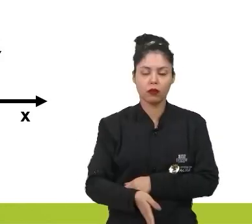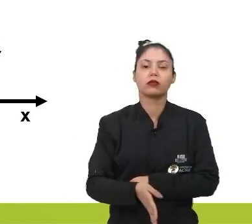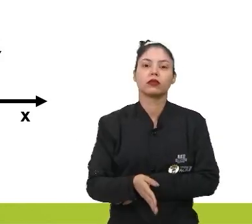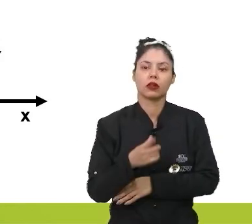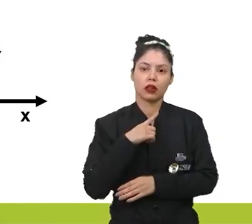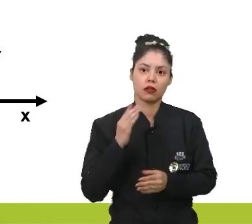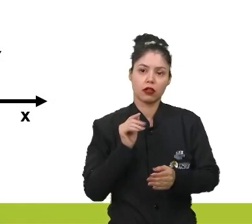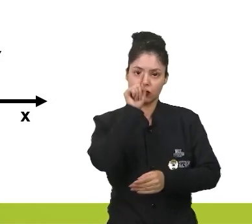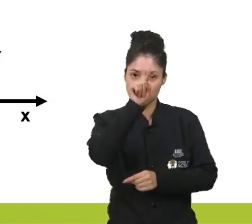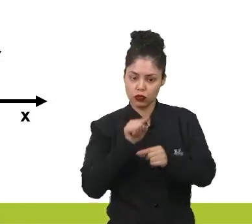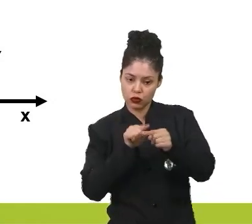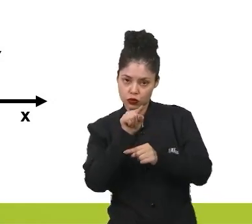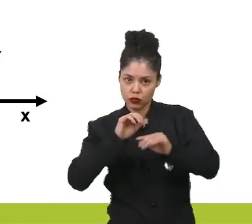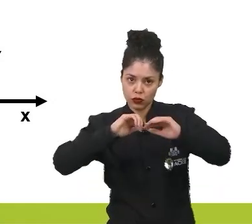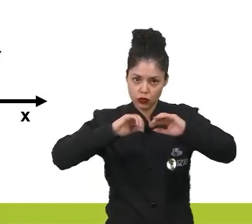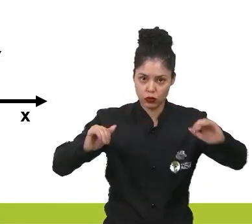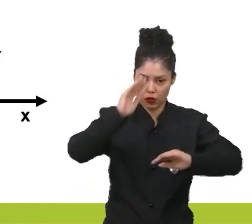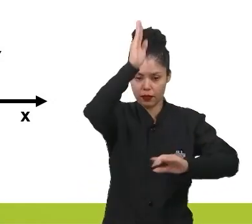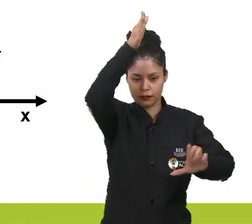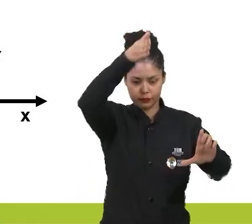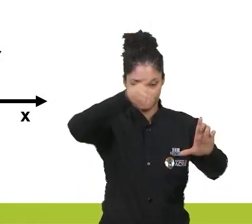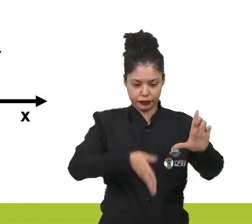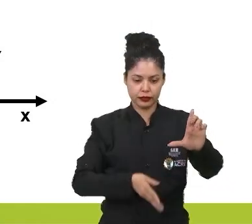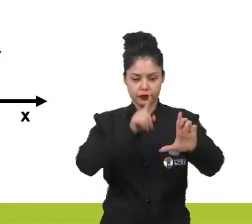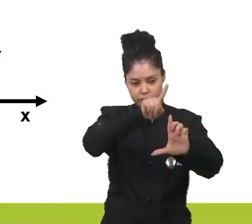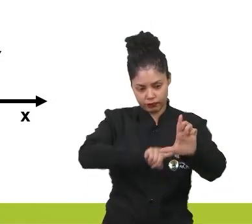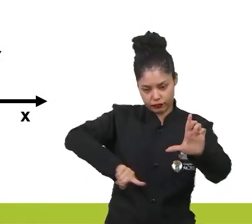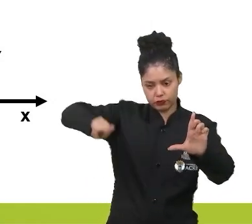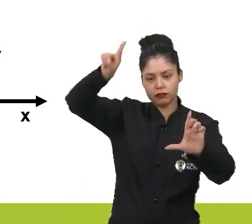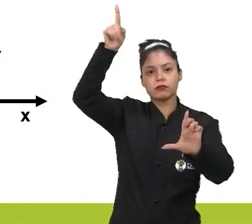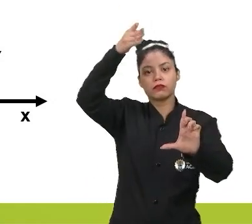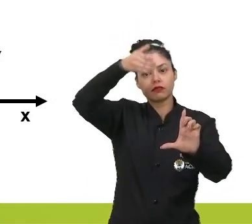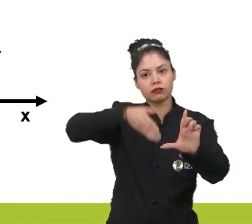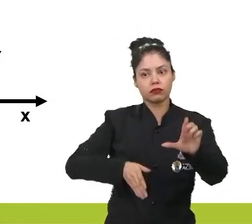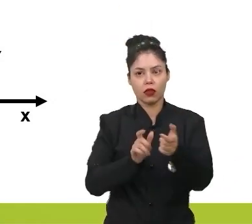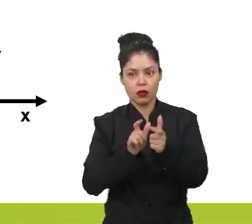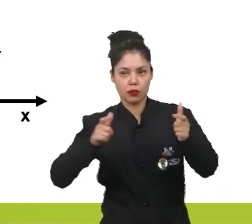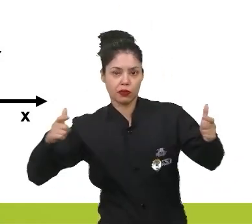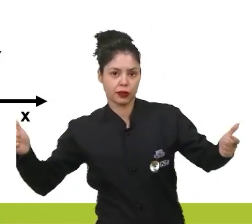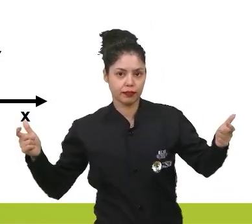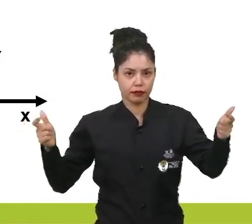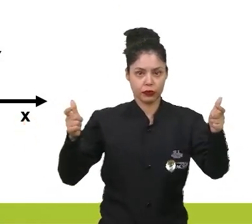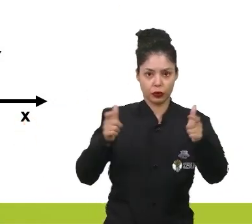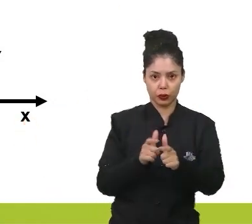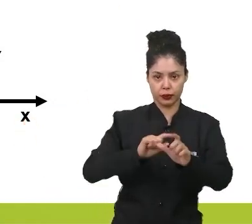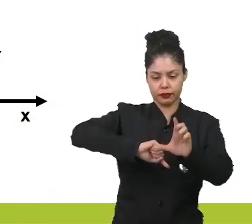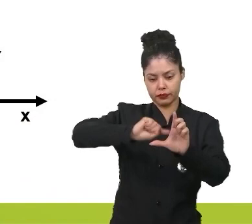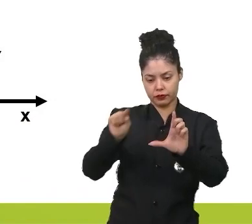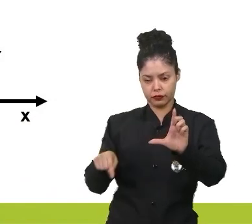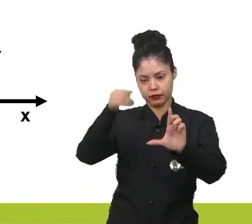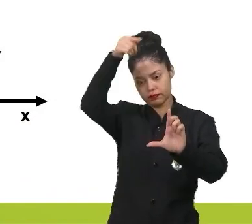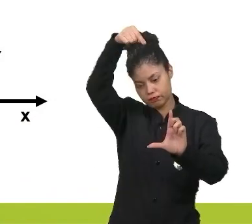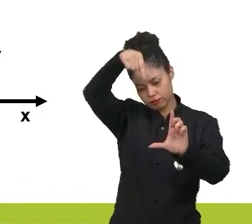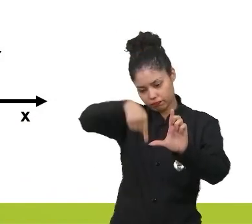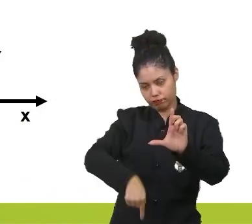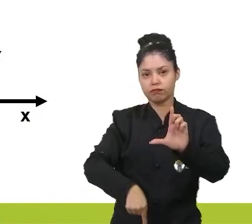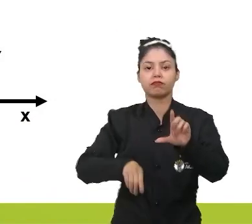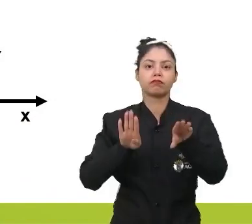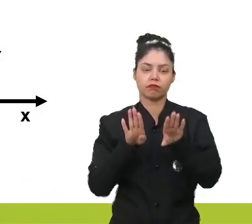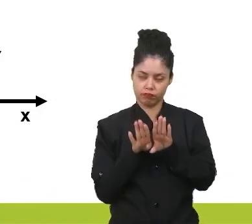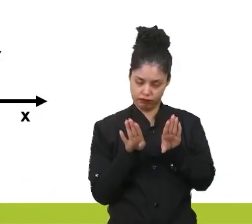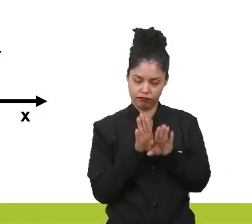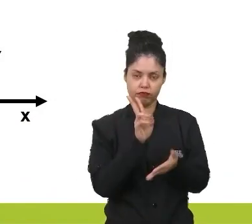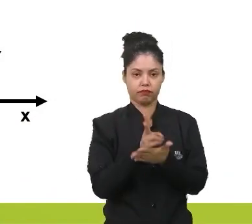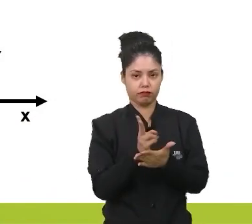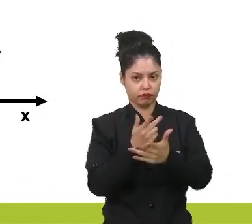que vai dividir a parábola ao meio. Isso vale para a função crescente e também para a função decrescente, tá bom? Olha aí a